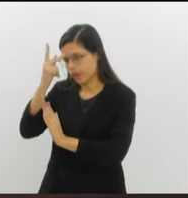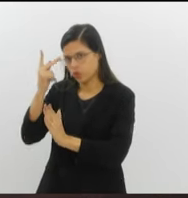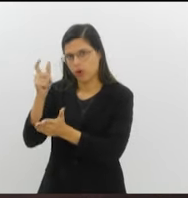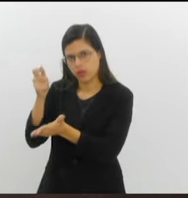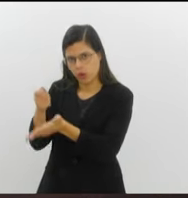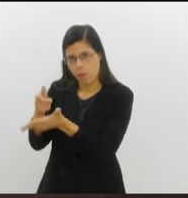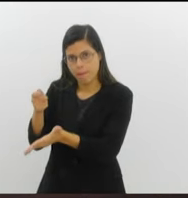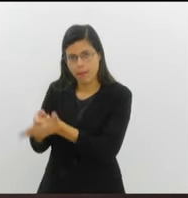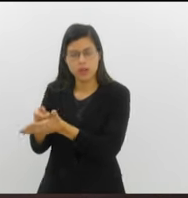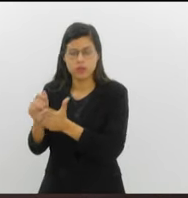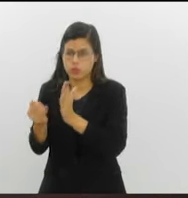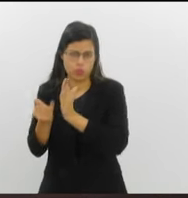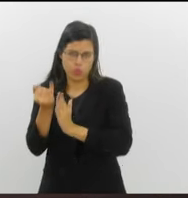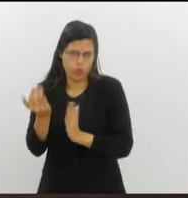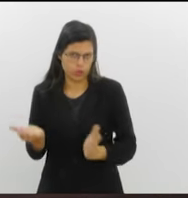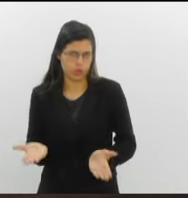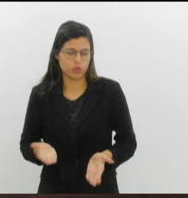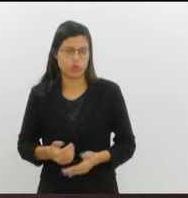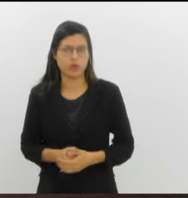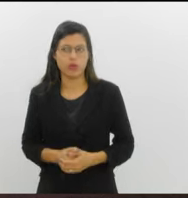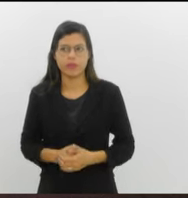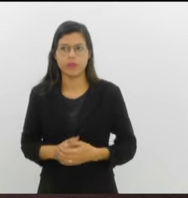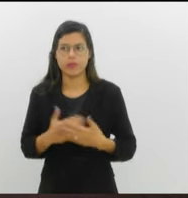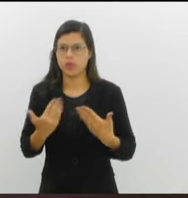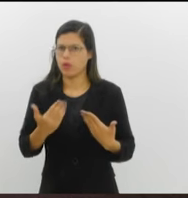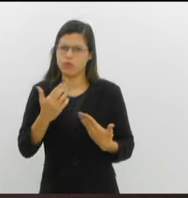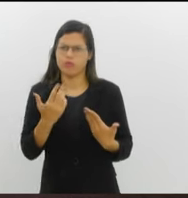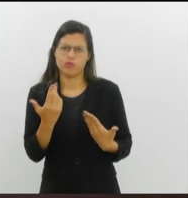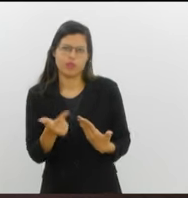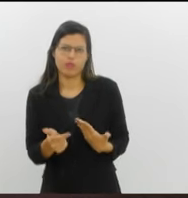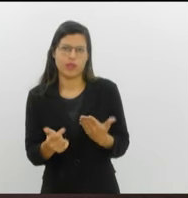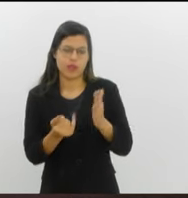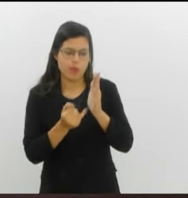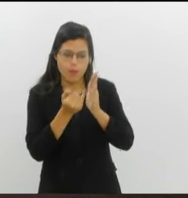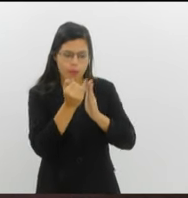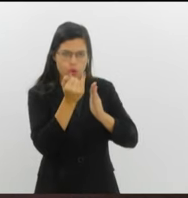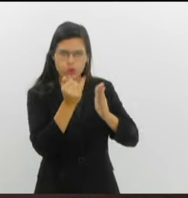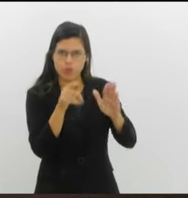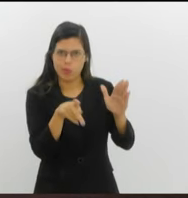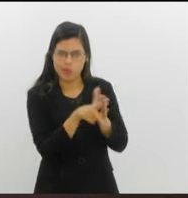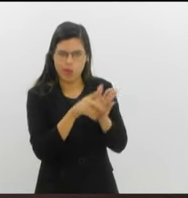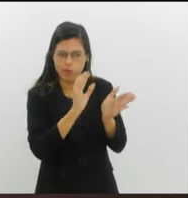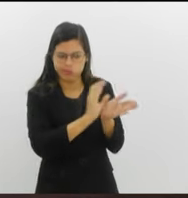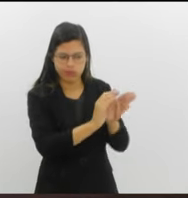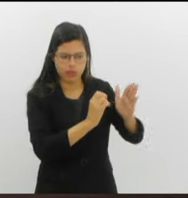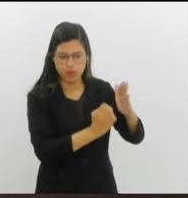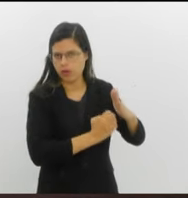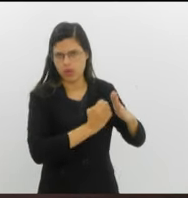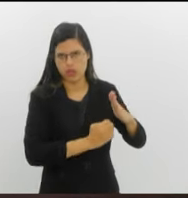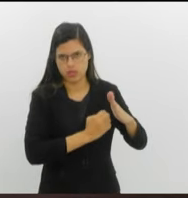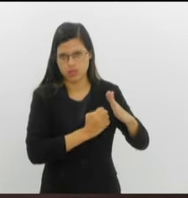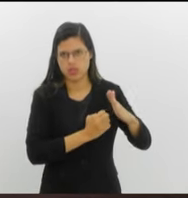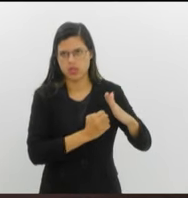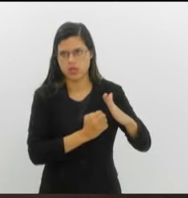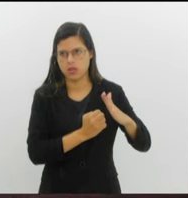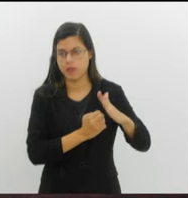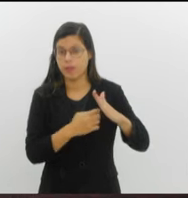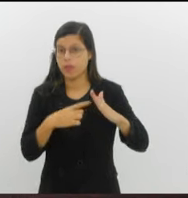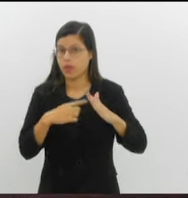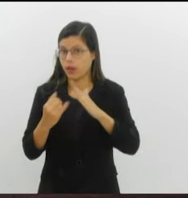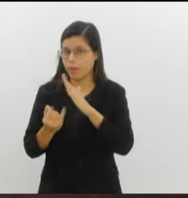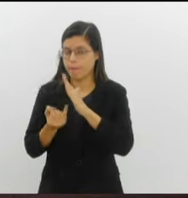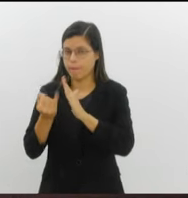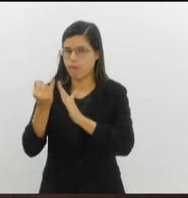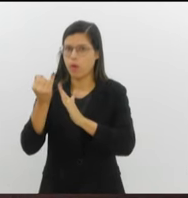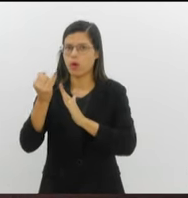recebe. Então não há impostos para a empresa, há impostos que inevitavelmente